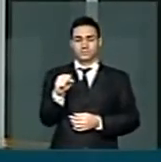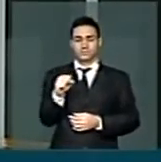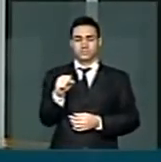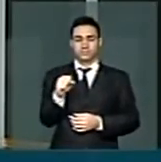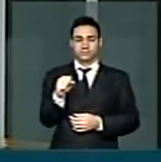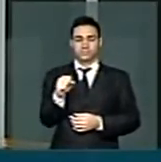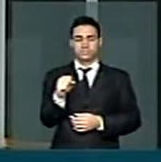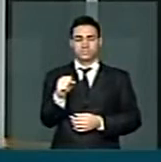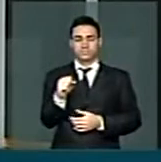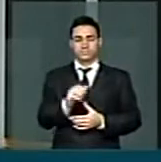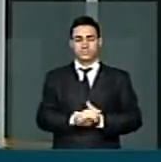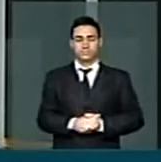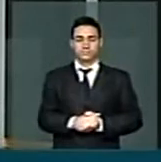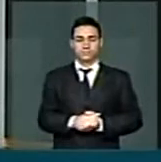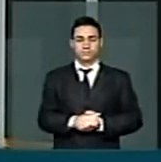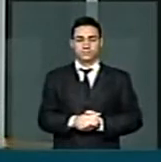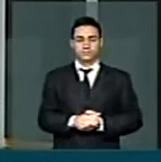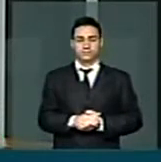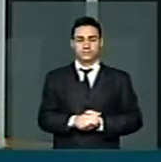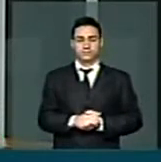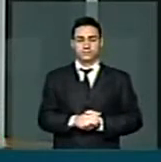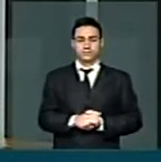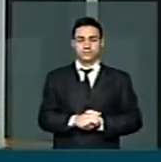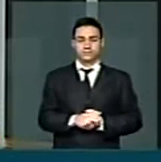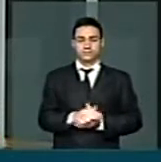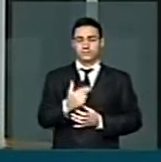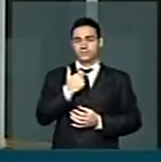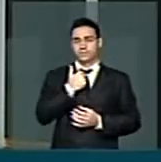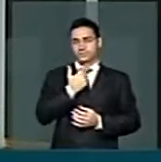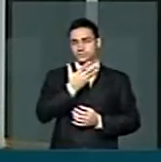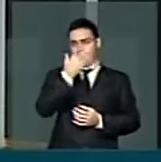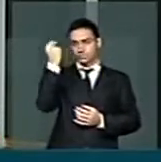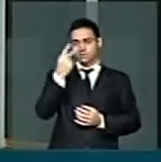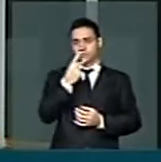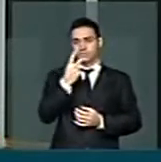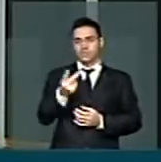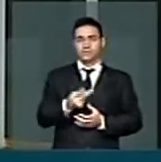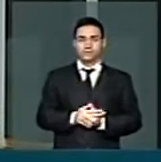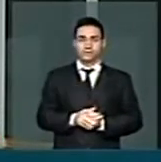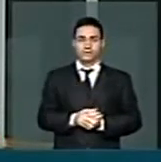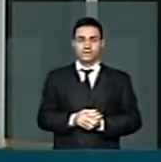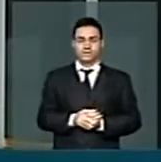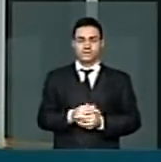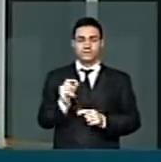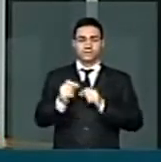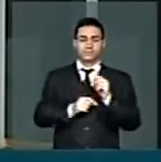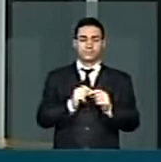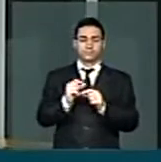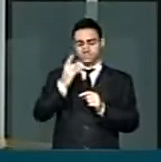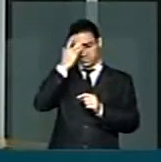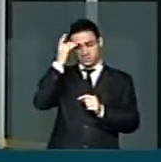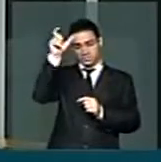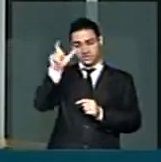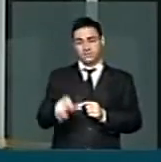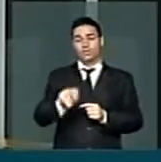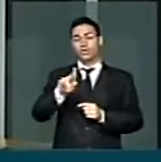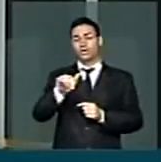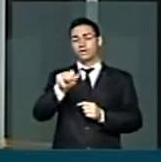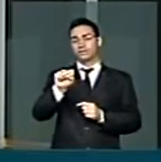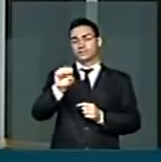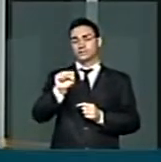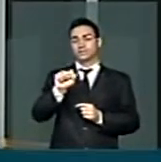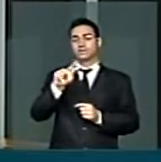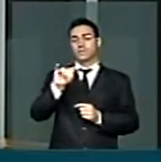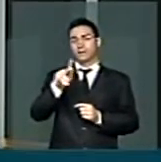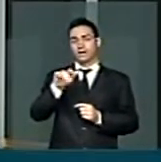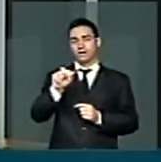mais do que isso, eu não poderia deixar nesse instante de evocar um brasileiro eminente que não se